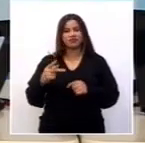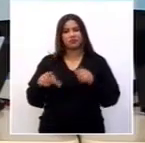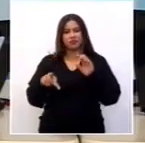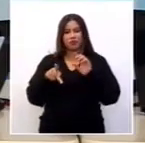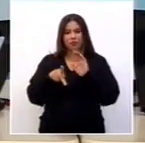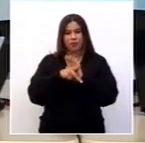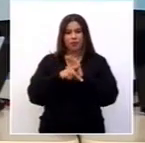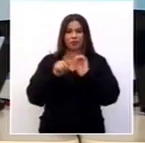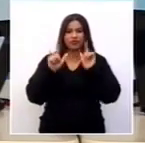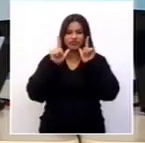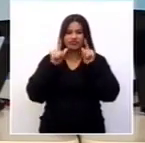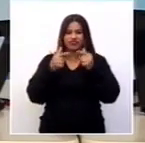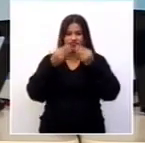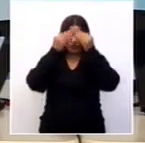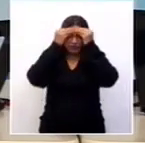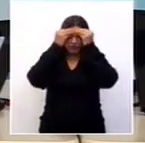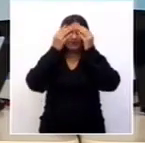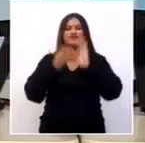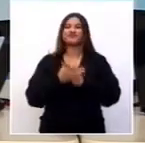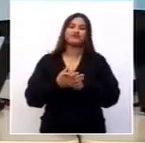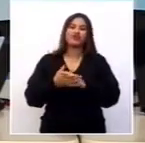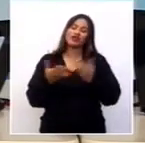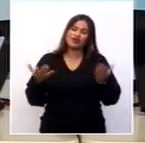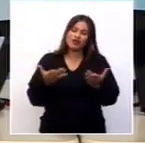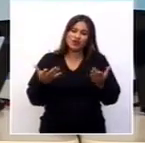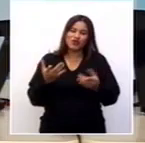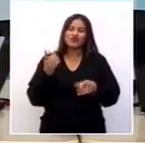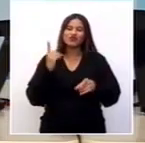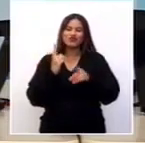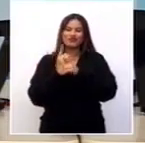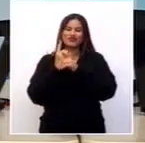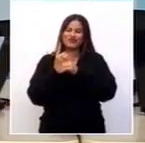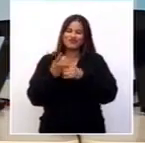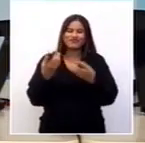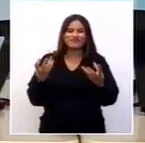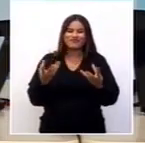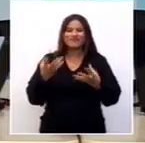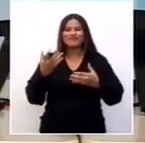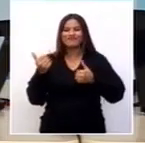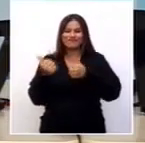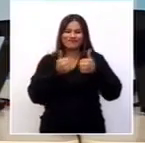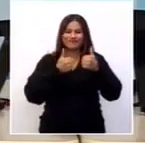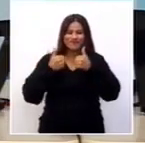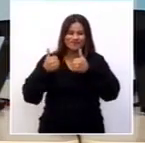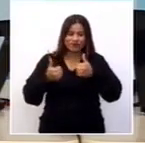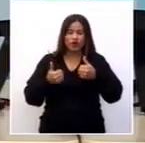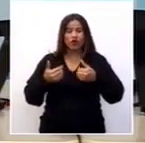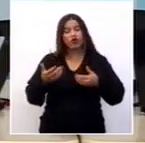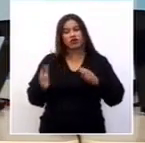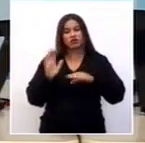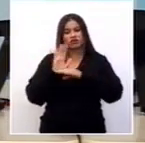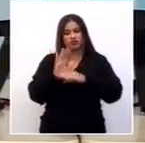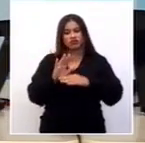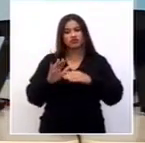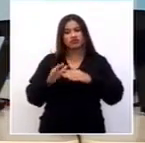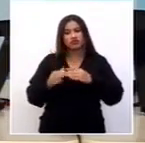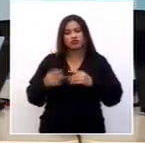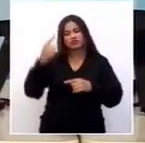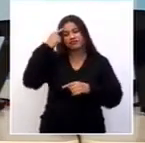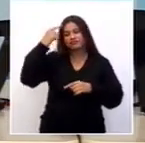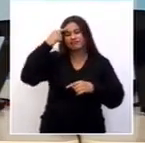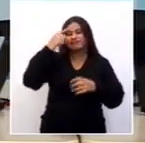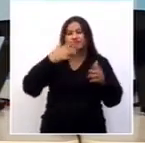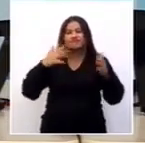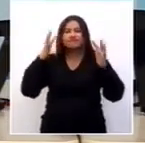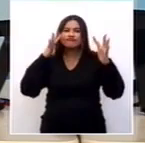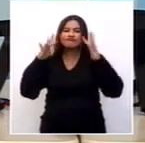linguagens. Espero que o nosso encontro seja produtivo e que ele traga elementos para que a gente possa pensar e repensar a nossa prática docente.